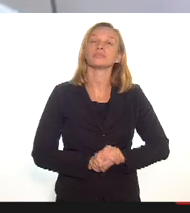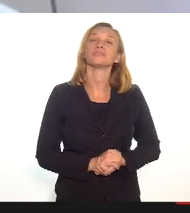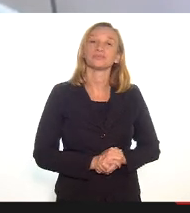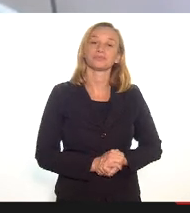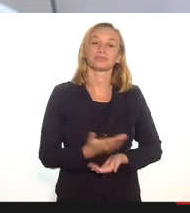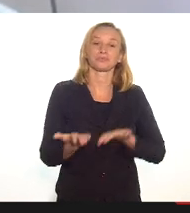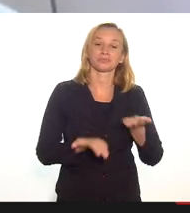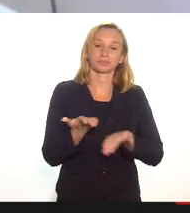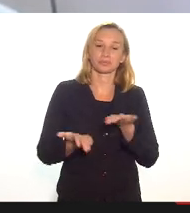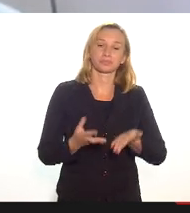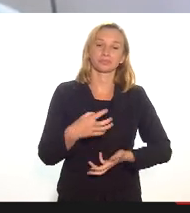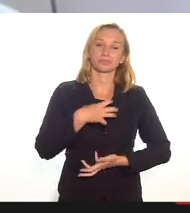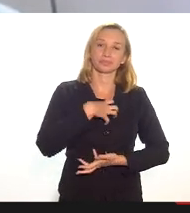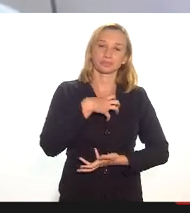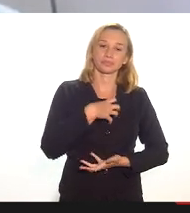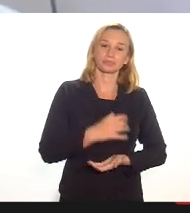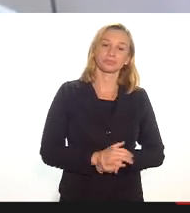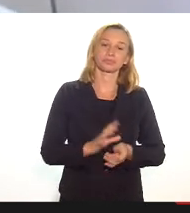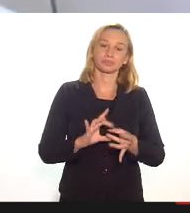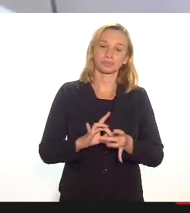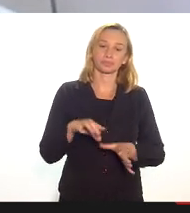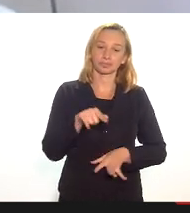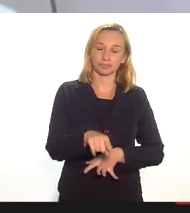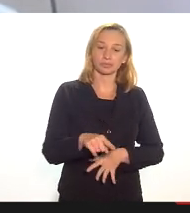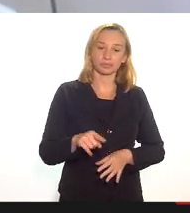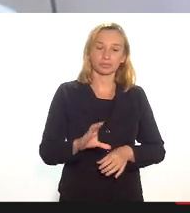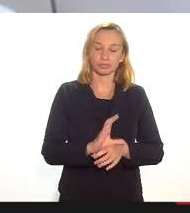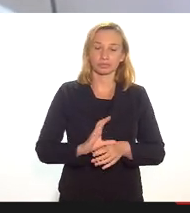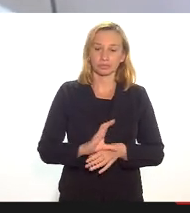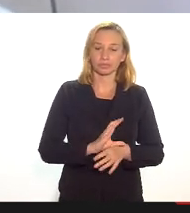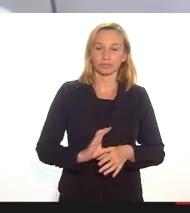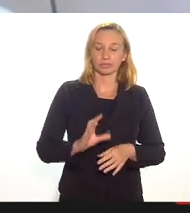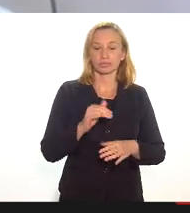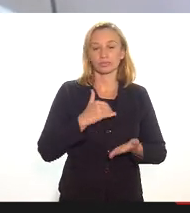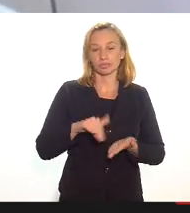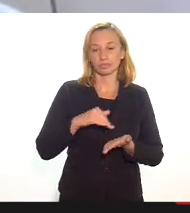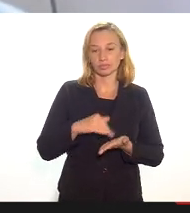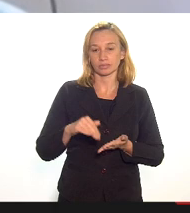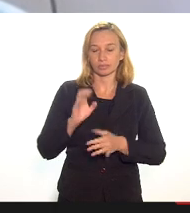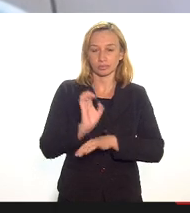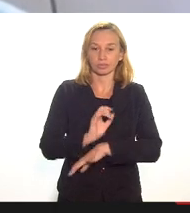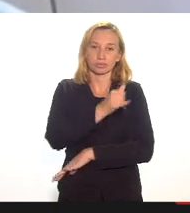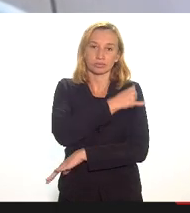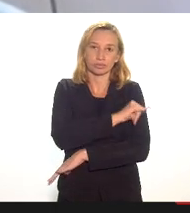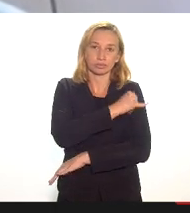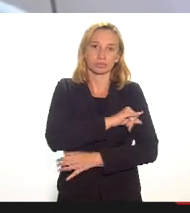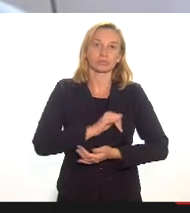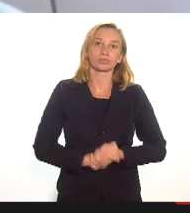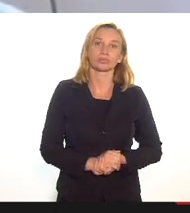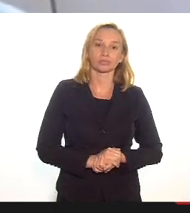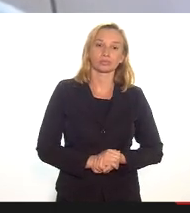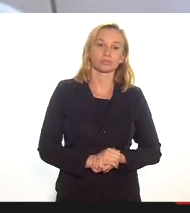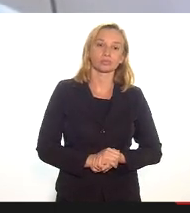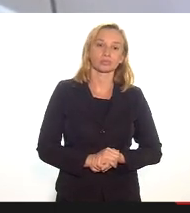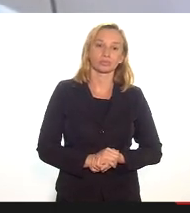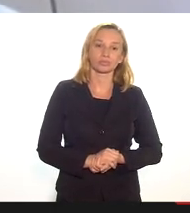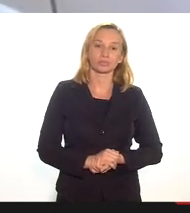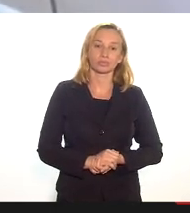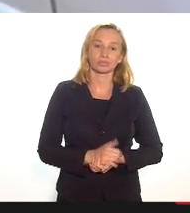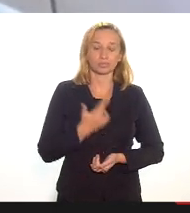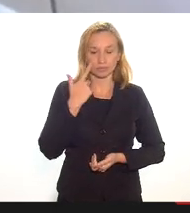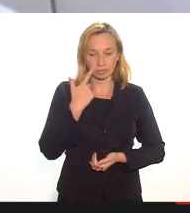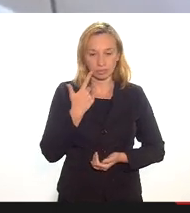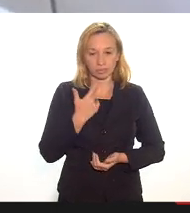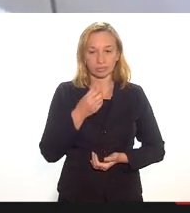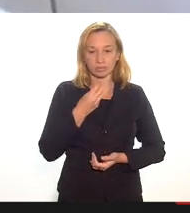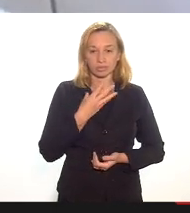desse cuidado. Então, nesse sentido, deixar aqui o Conselho de Secretarias Municipais de Saúde do Estado do Rio de Janeiro como vendo